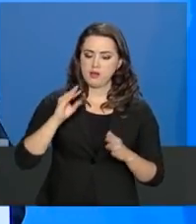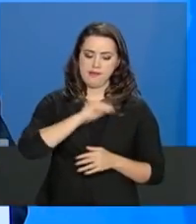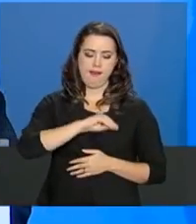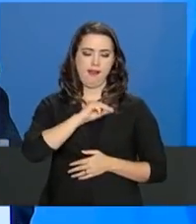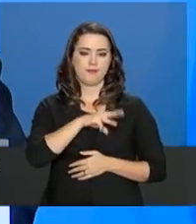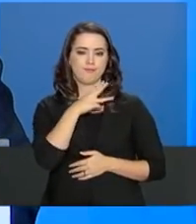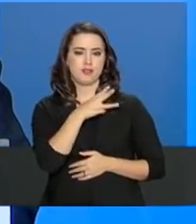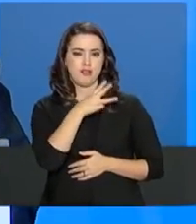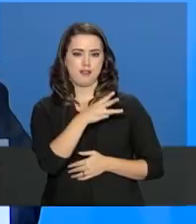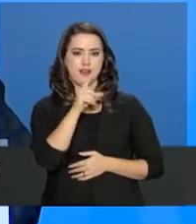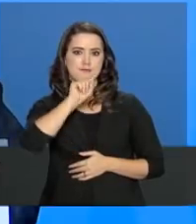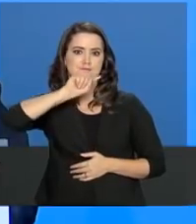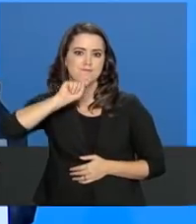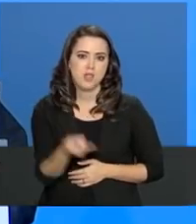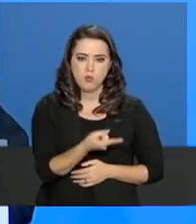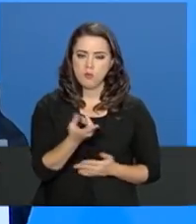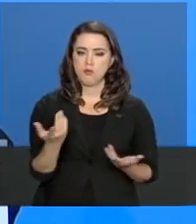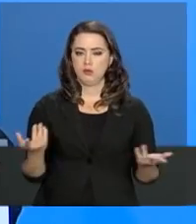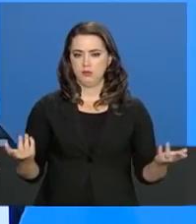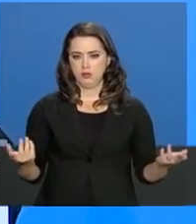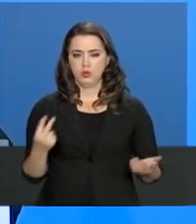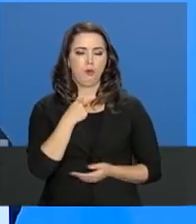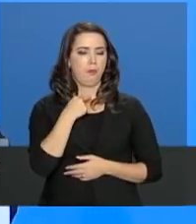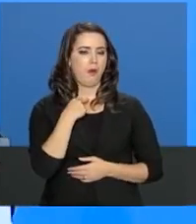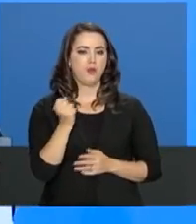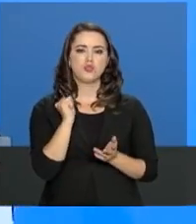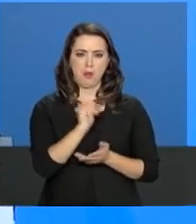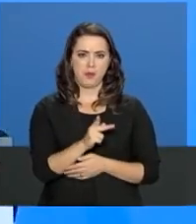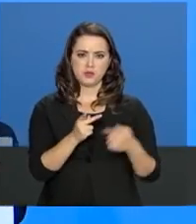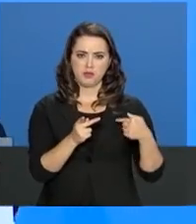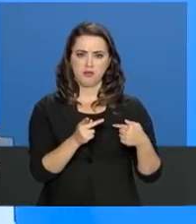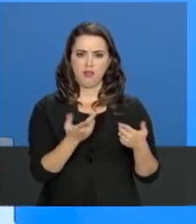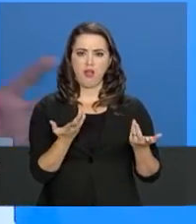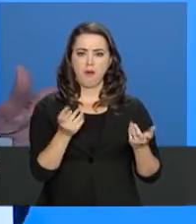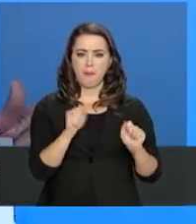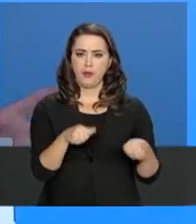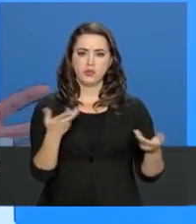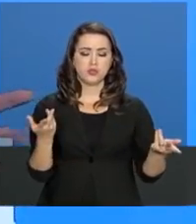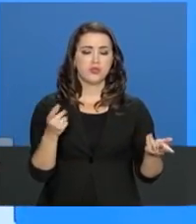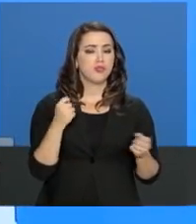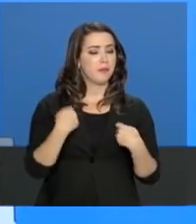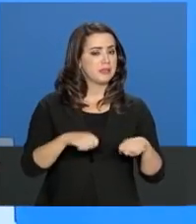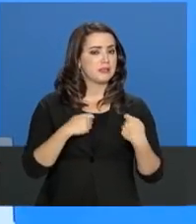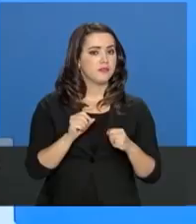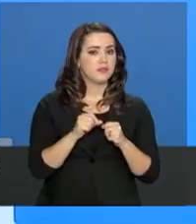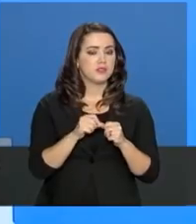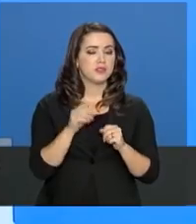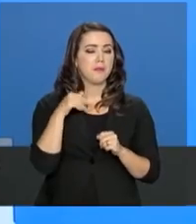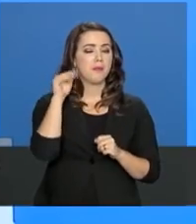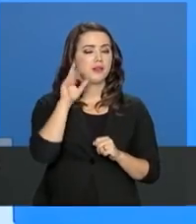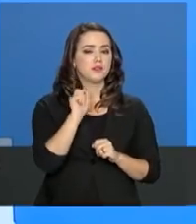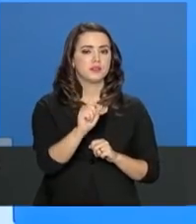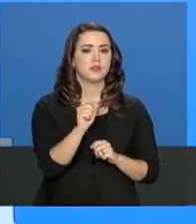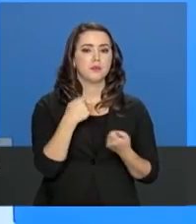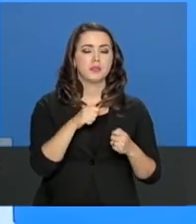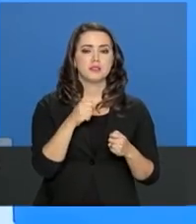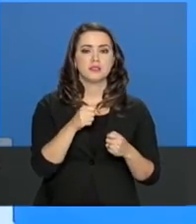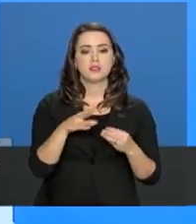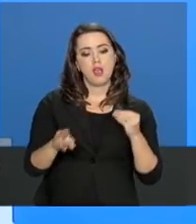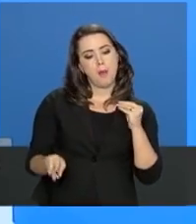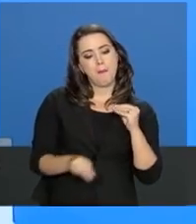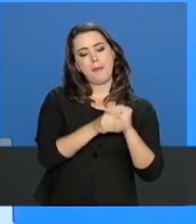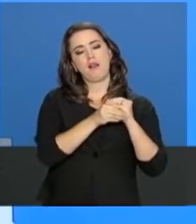34 35 euros enquanto não pode se aposentar com essa verba pode o que vai acontecer segundo o projeto é que vai ter uma